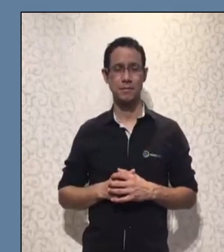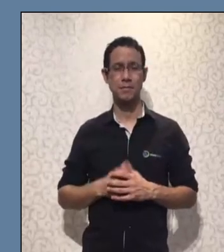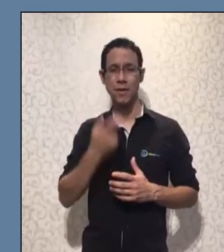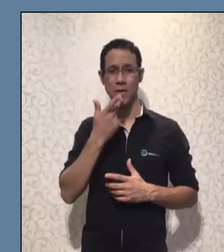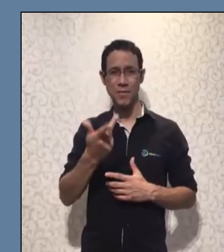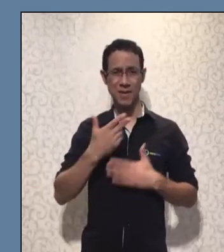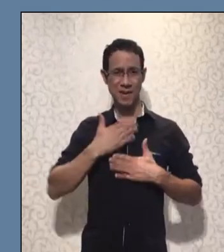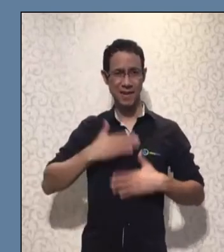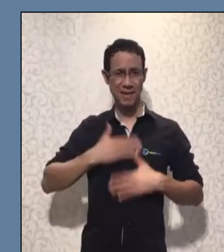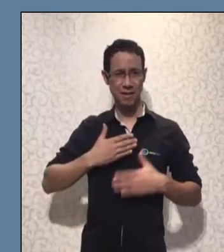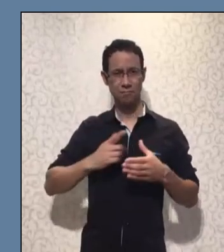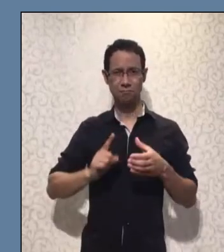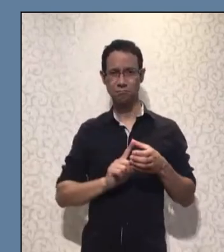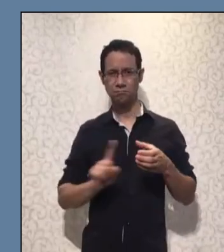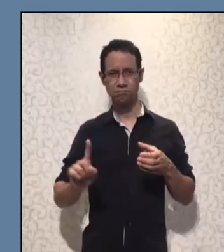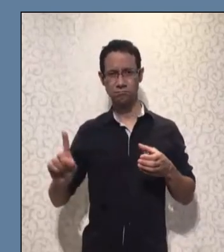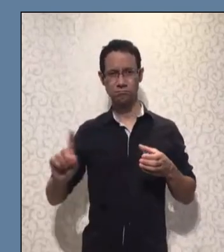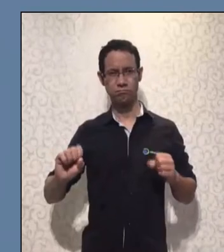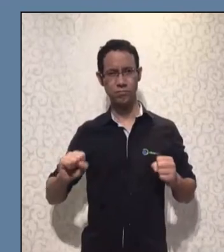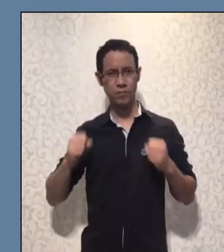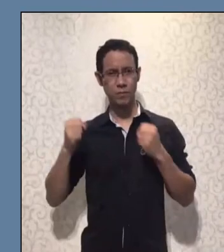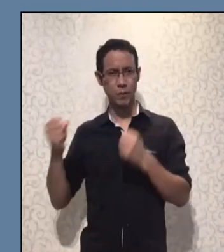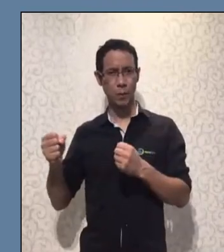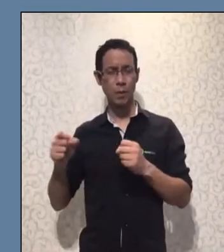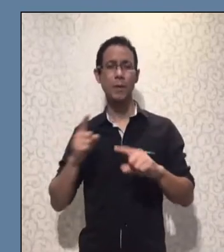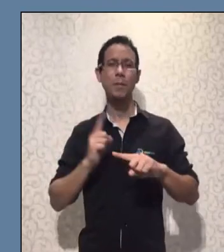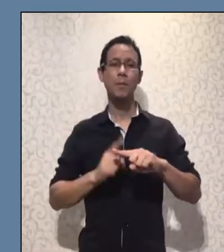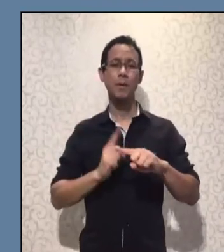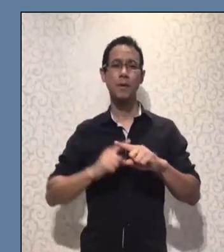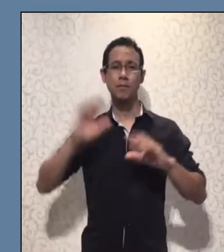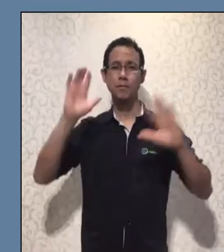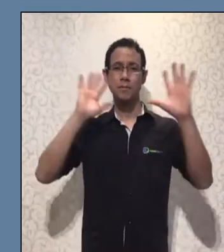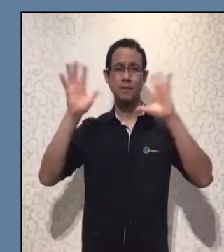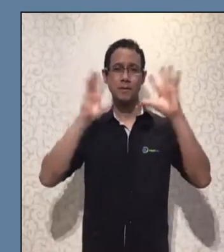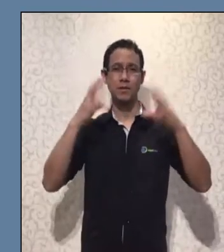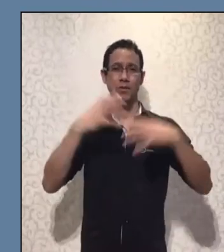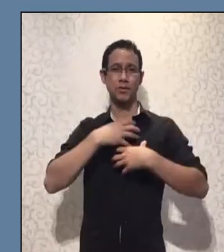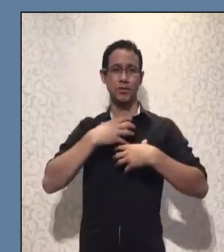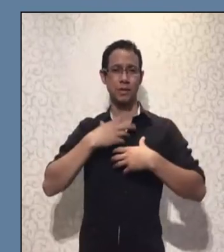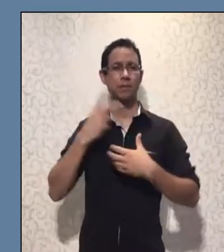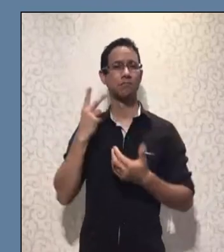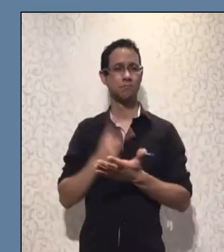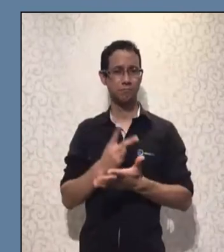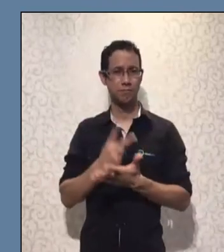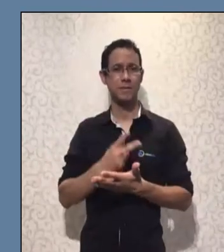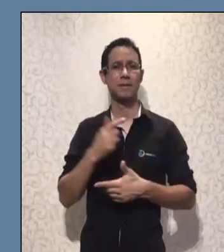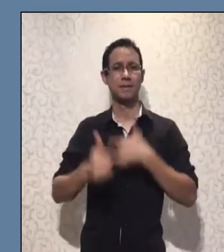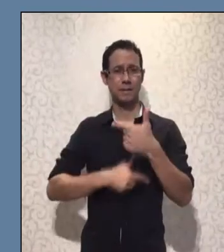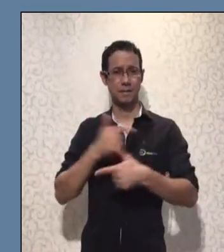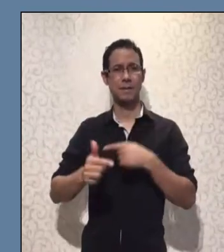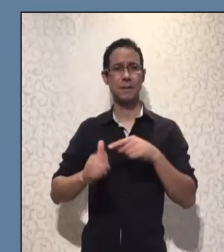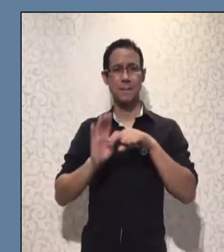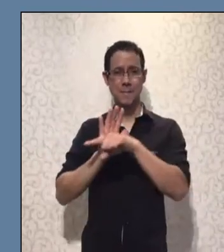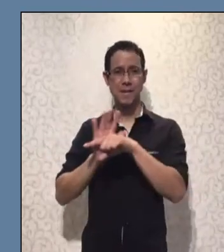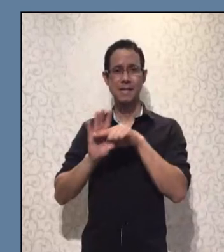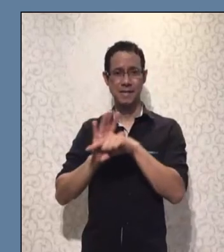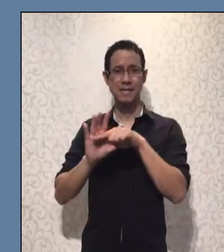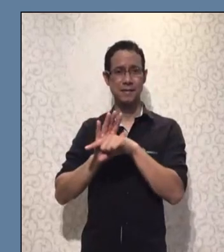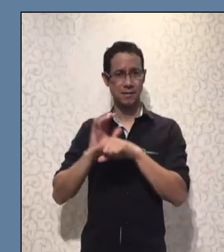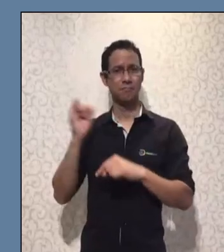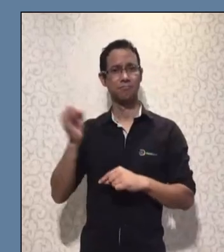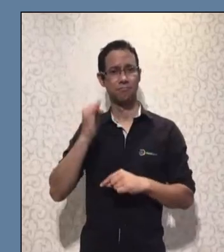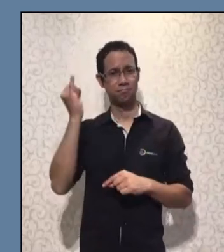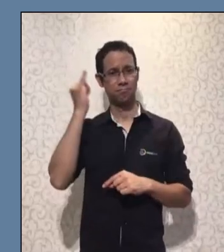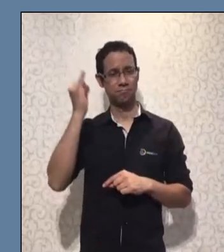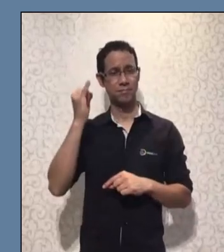que pensar formas de manter a atividade de pesquisa, né, fundamental, manter a atividade de docência,